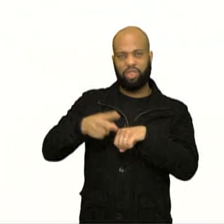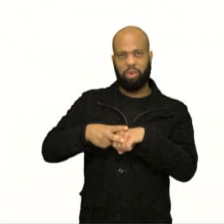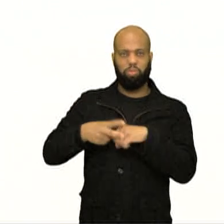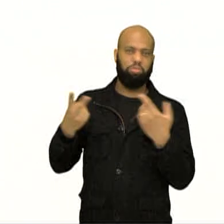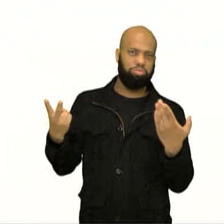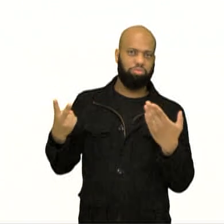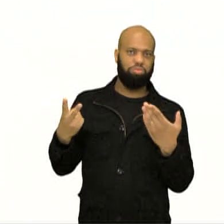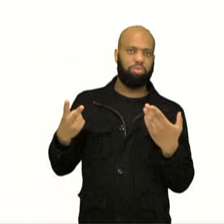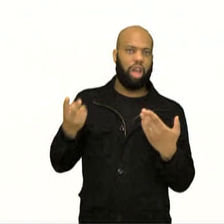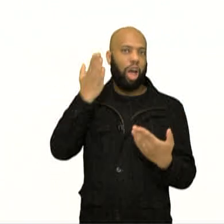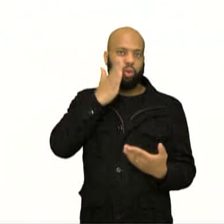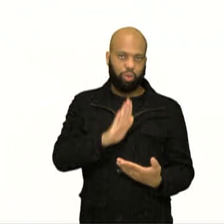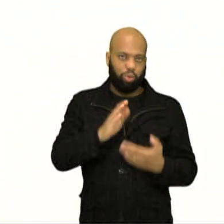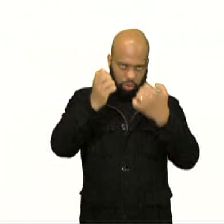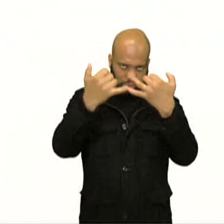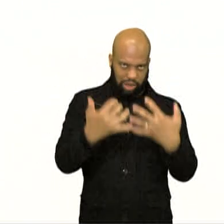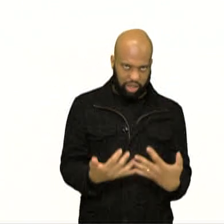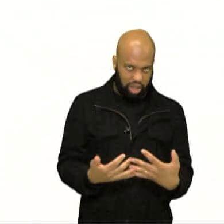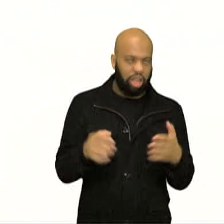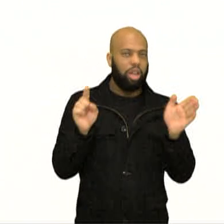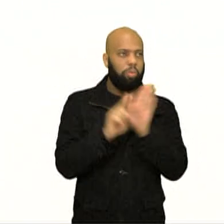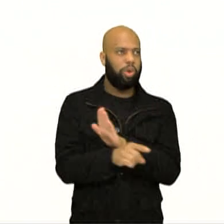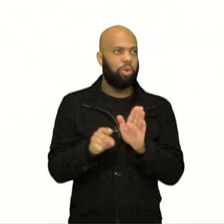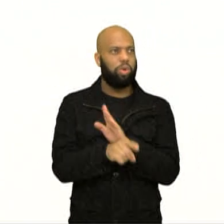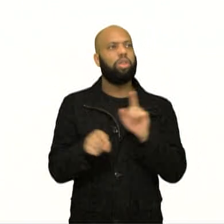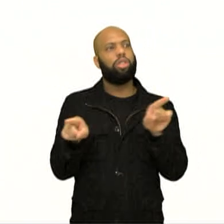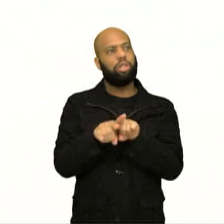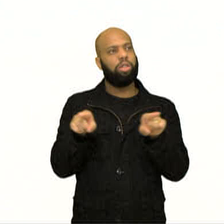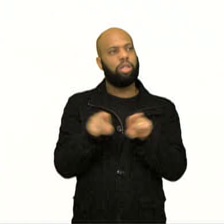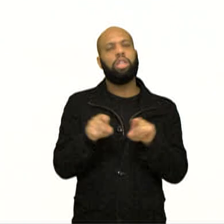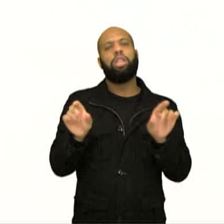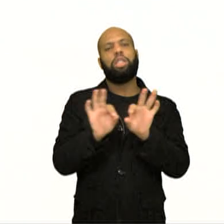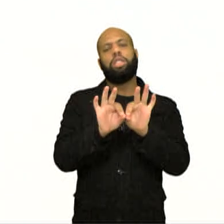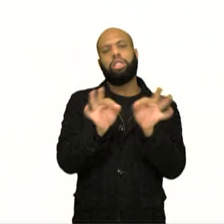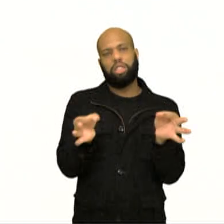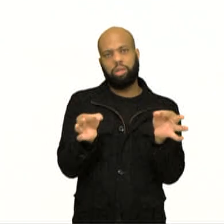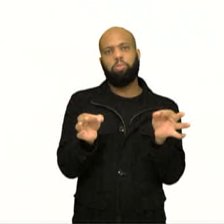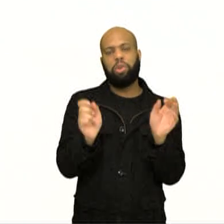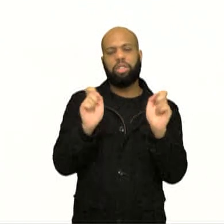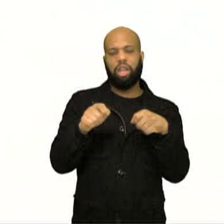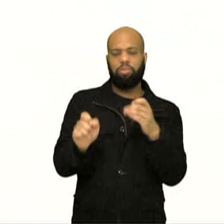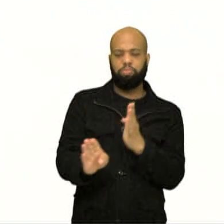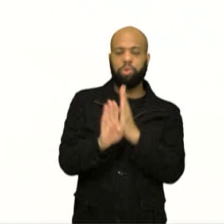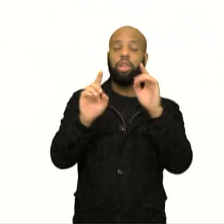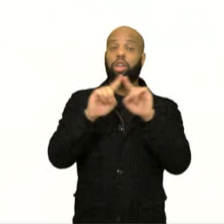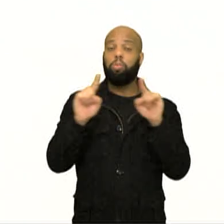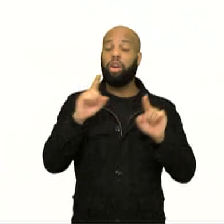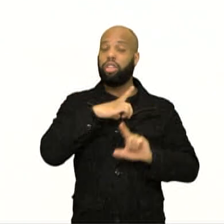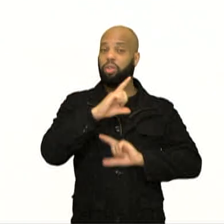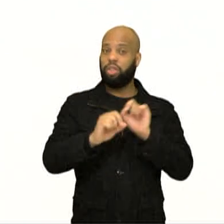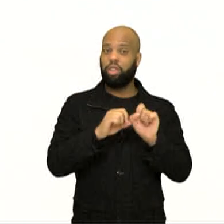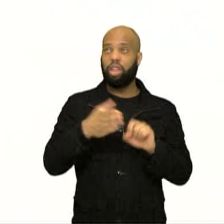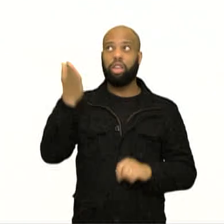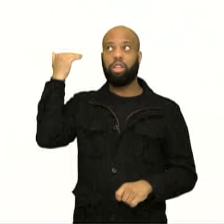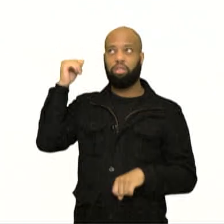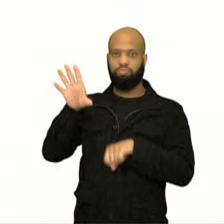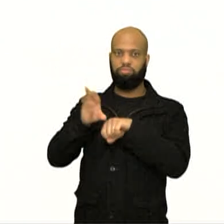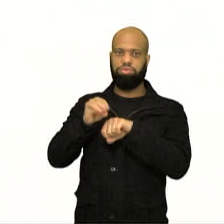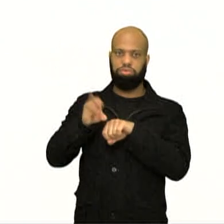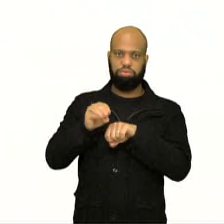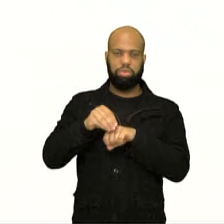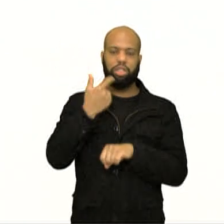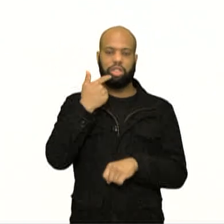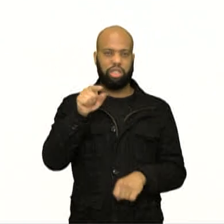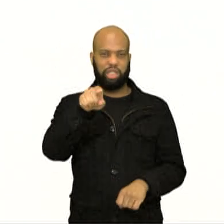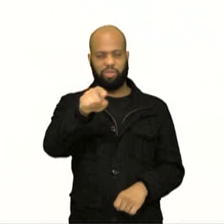não no plural? Essa questão também ela é bastante explícita, mas vai exigir de vocês um conhecimento de língua que